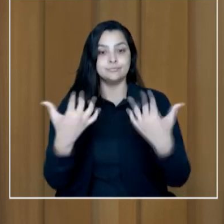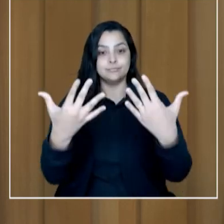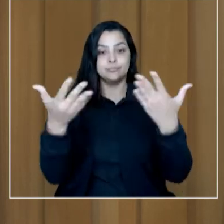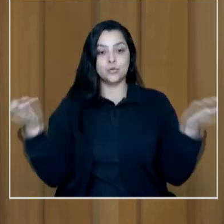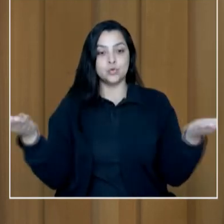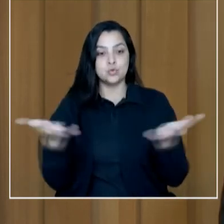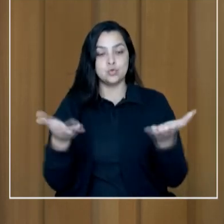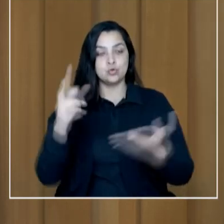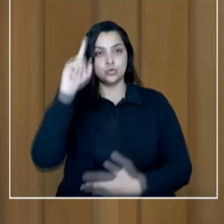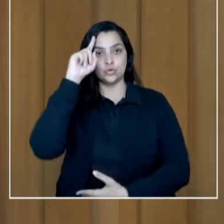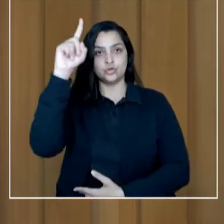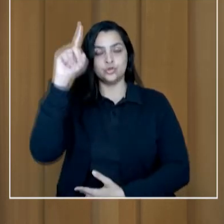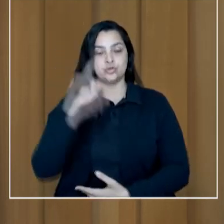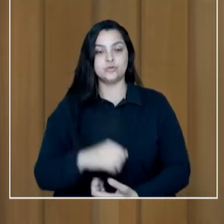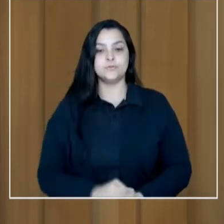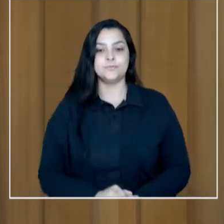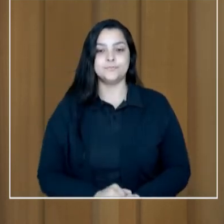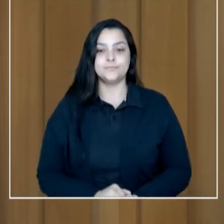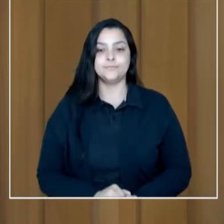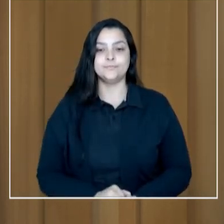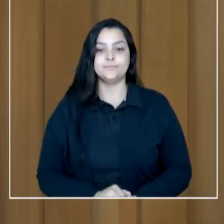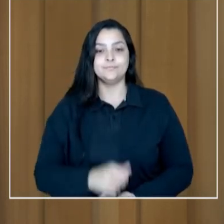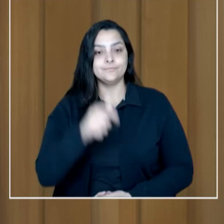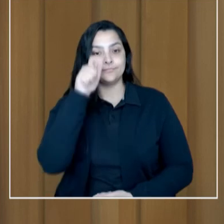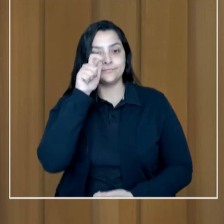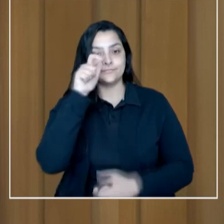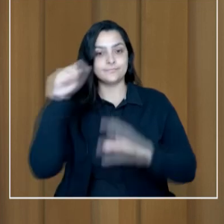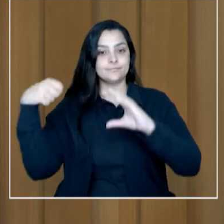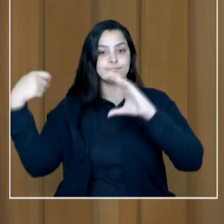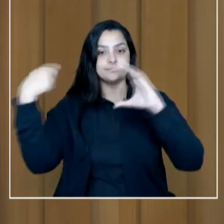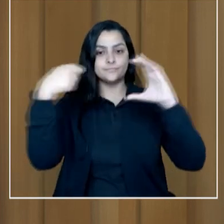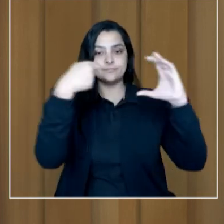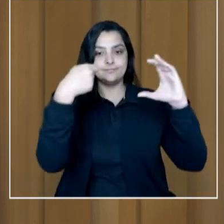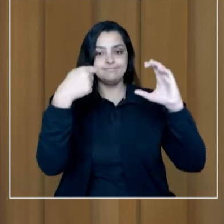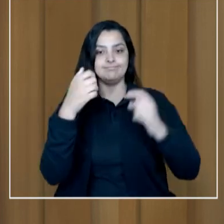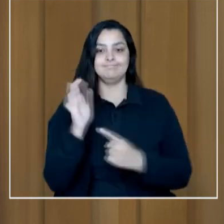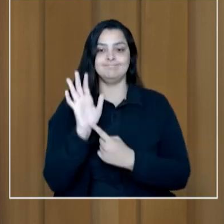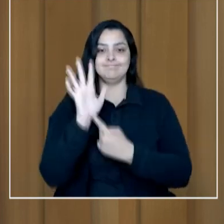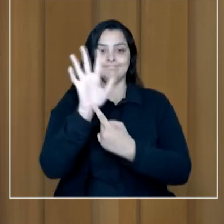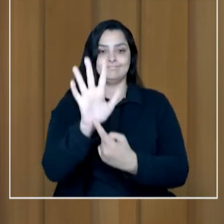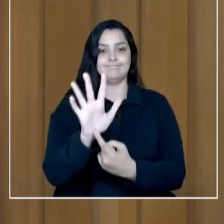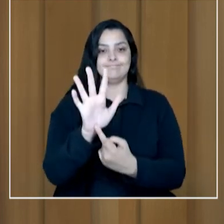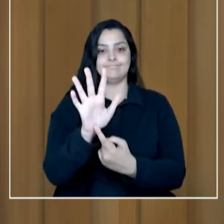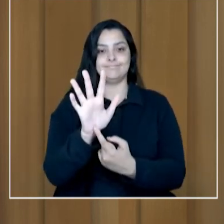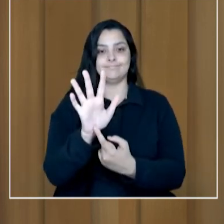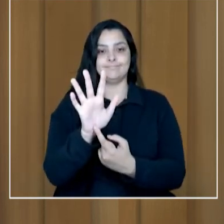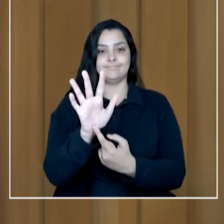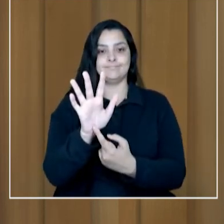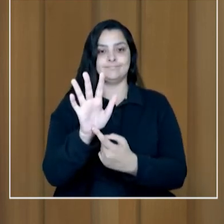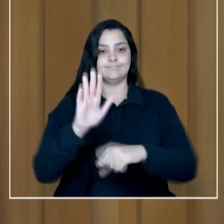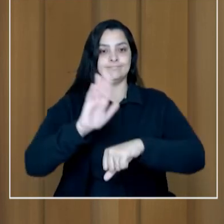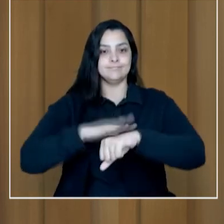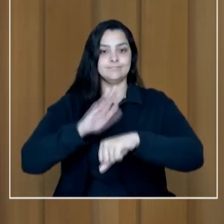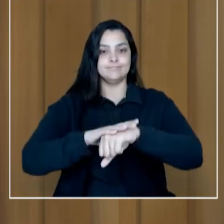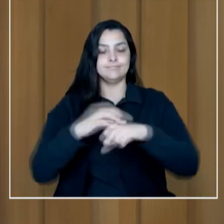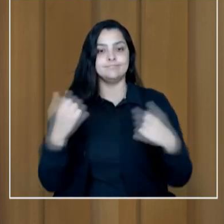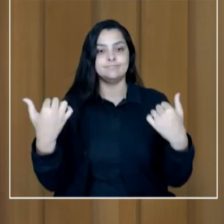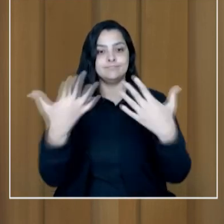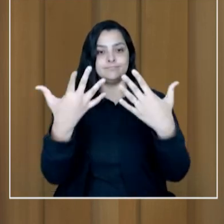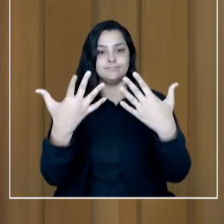data. Assistiremos agora ao vídeo de apresentação do que foi a solenidade